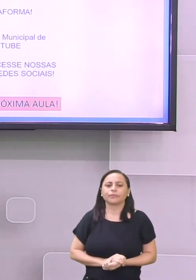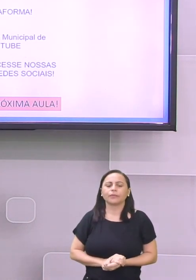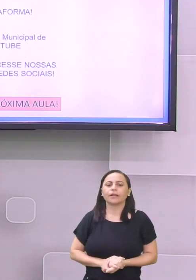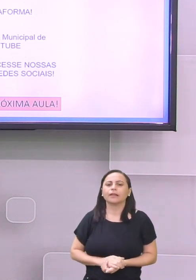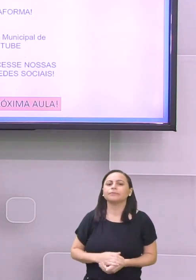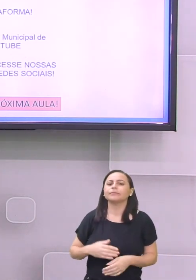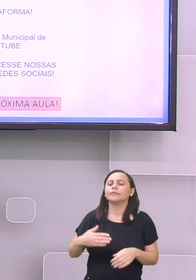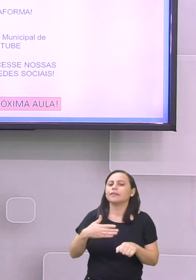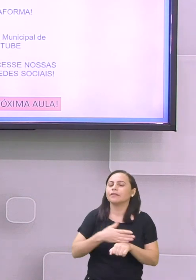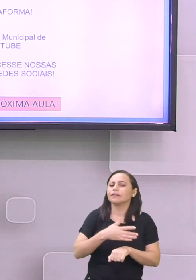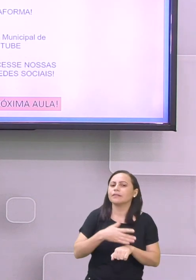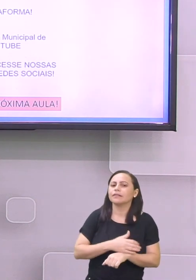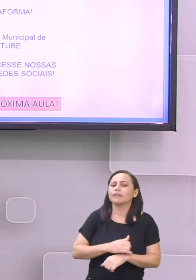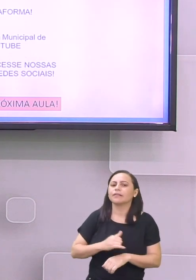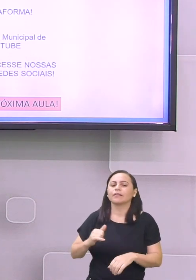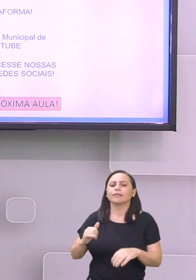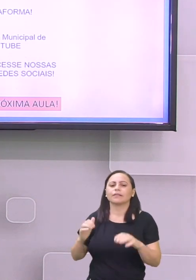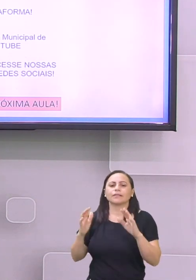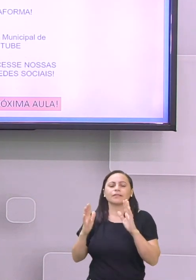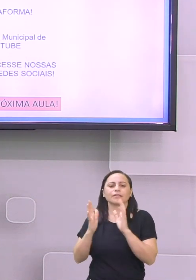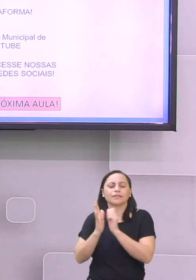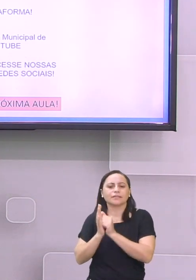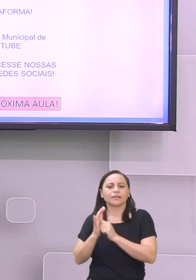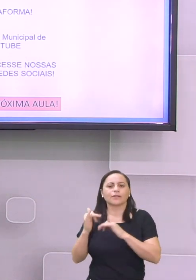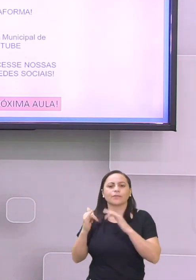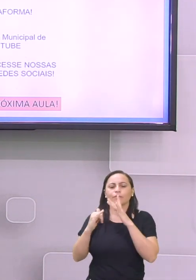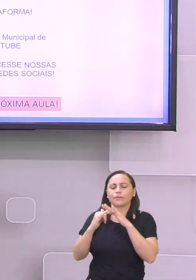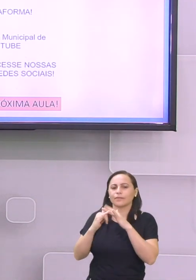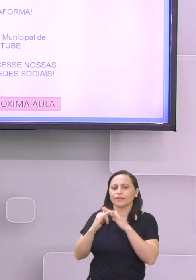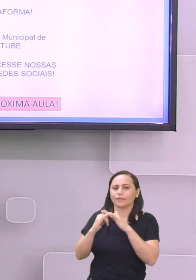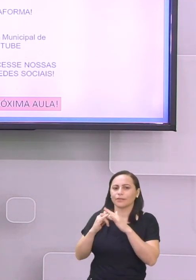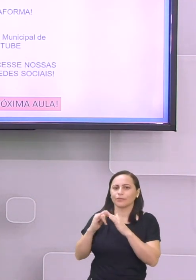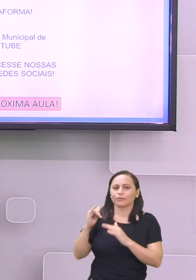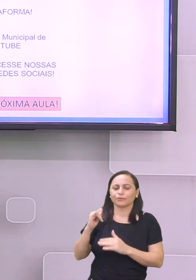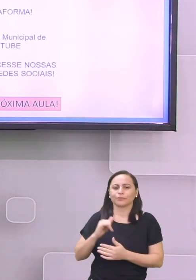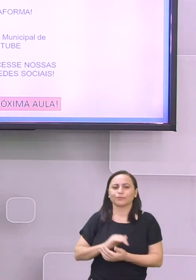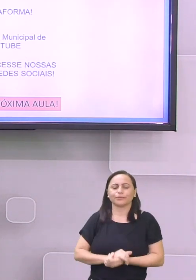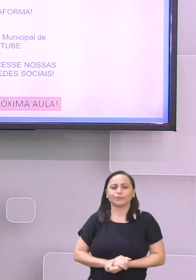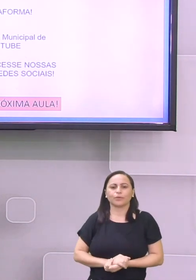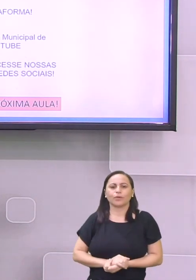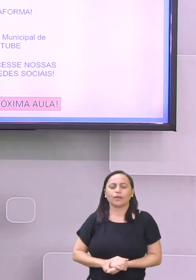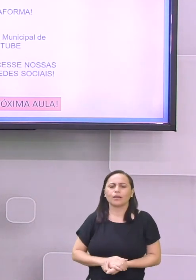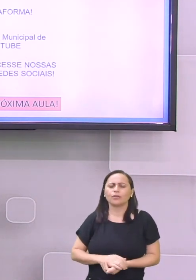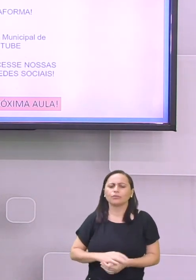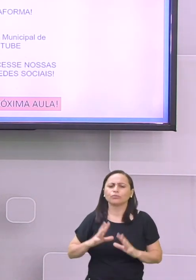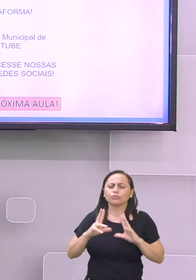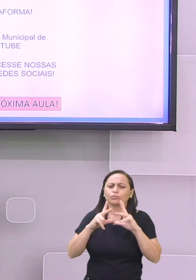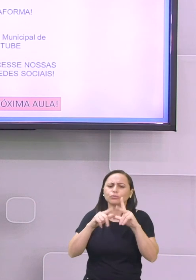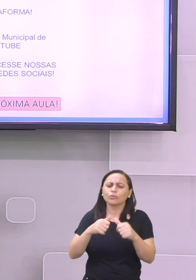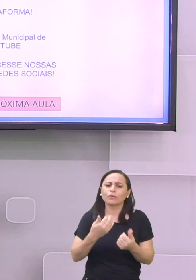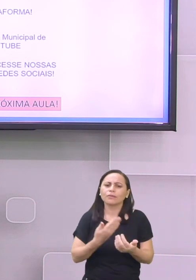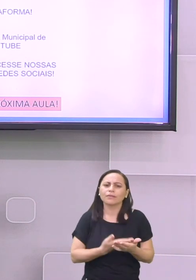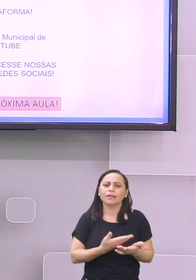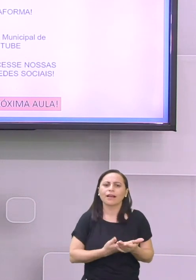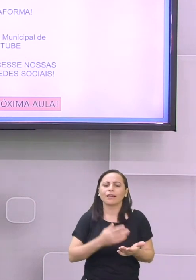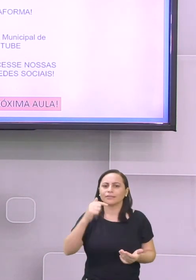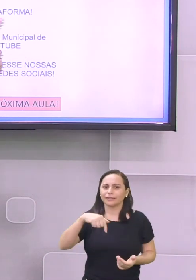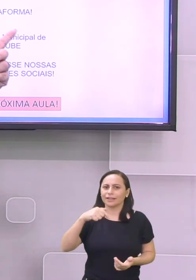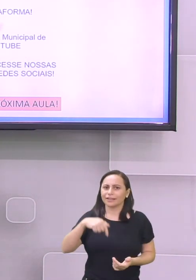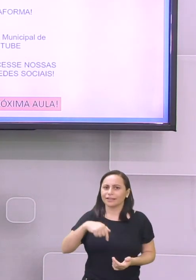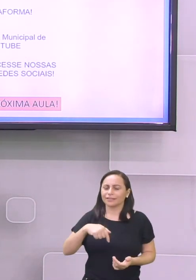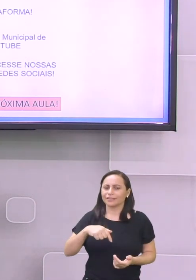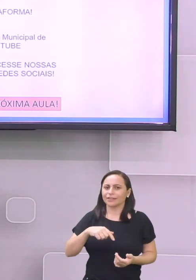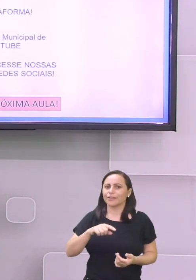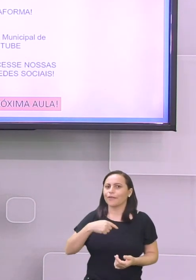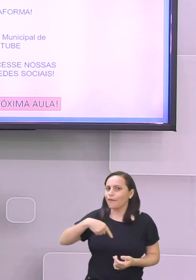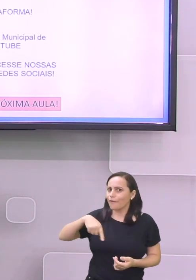Também se inscreva no canal do YouTube, ative o sininho. Toda a aula que está aqui sendo transmitida pela TV Educação vai